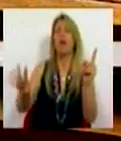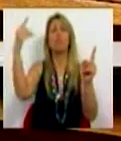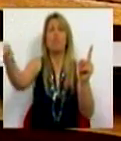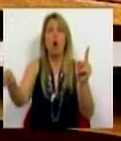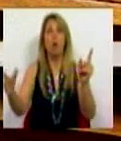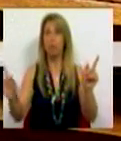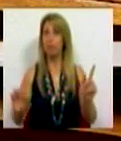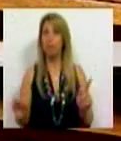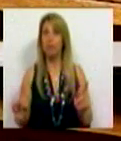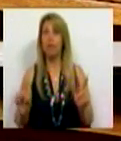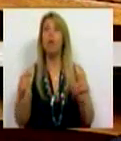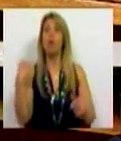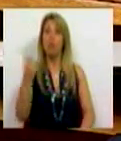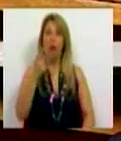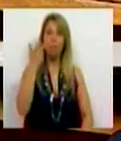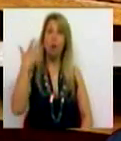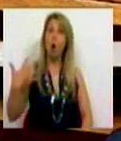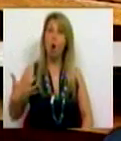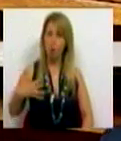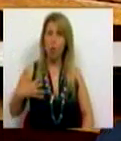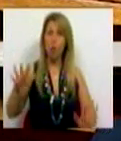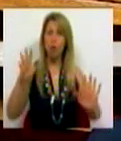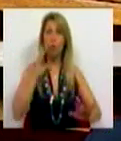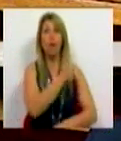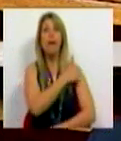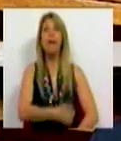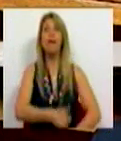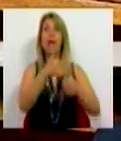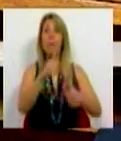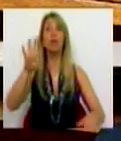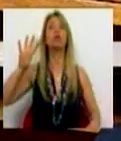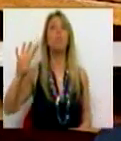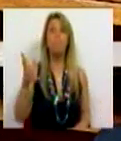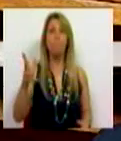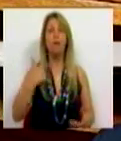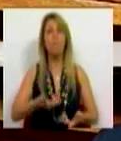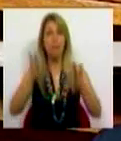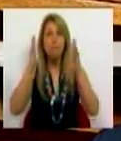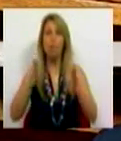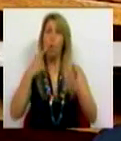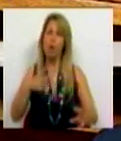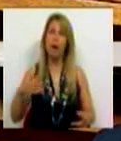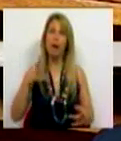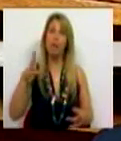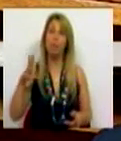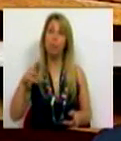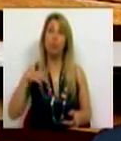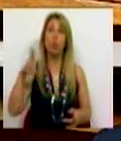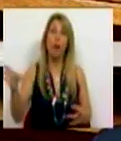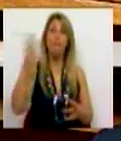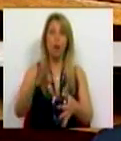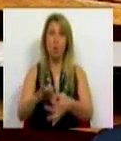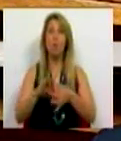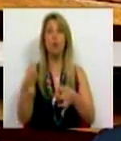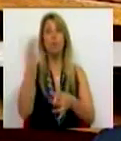Temos muito orgulho na capital do nosso país, mas desejamos um Portugal mais coeso, mais solidário, em que